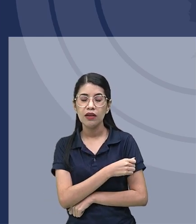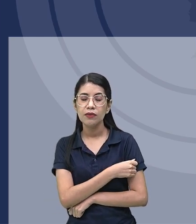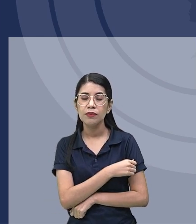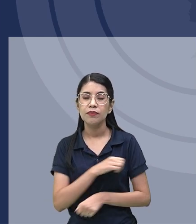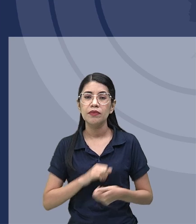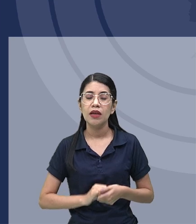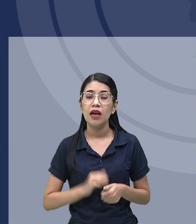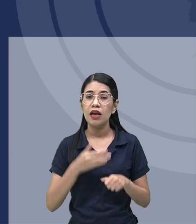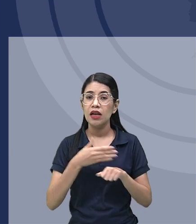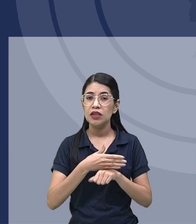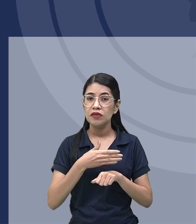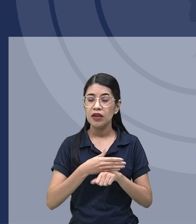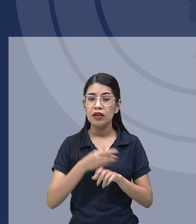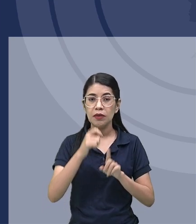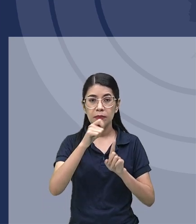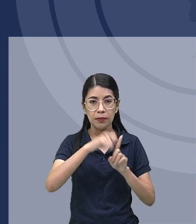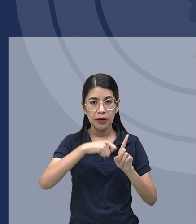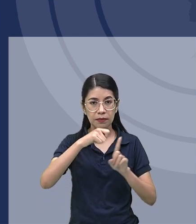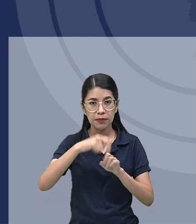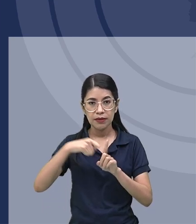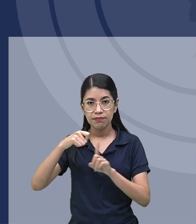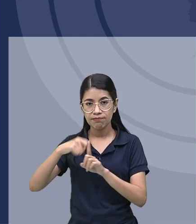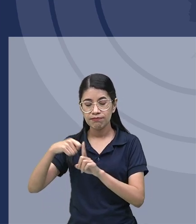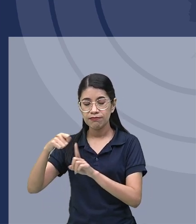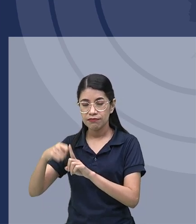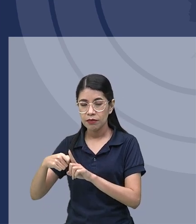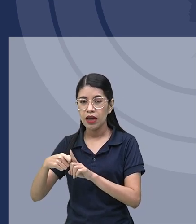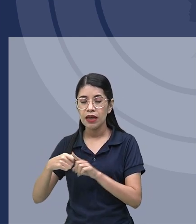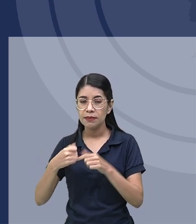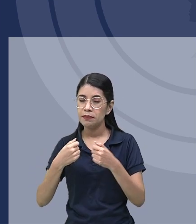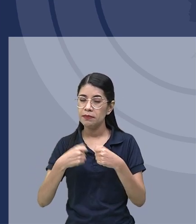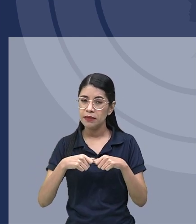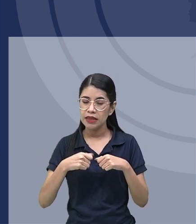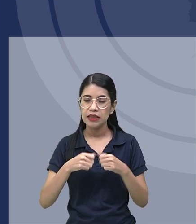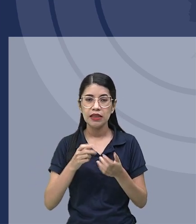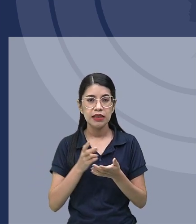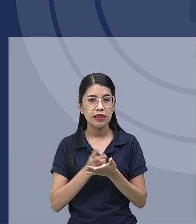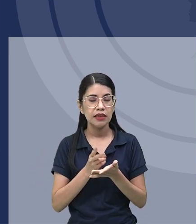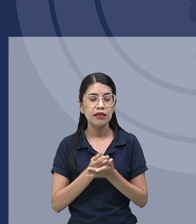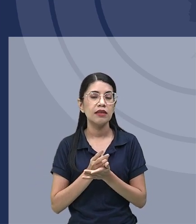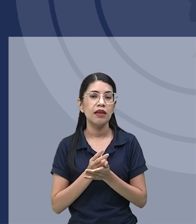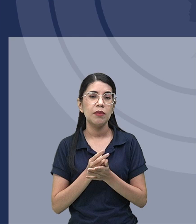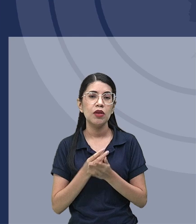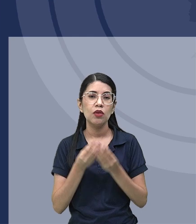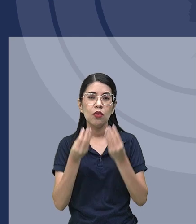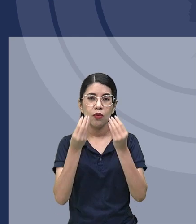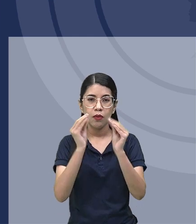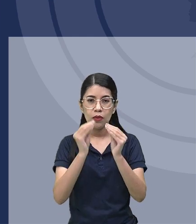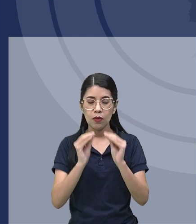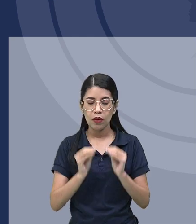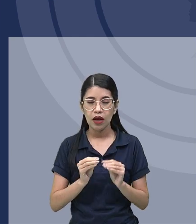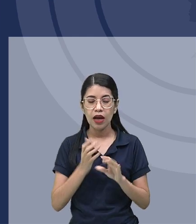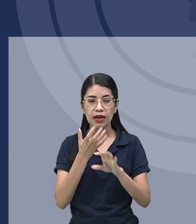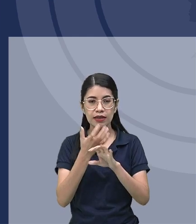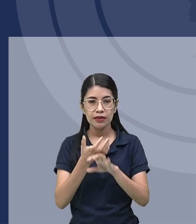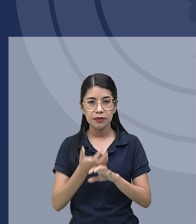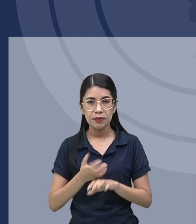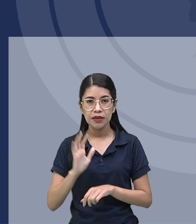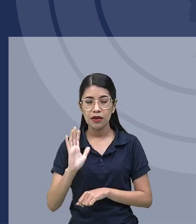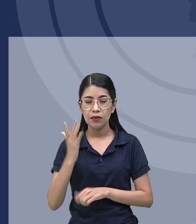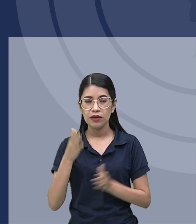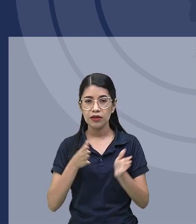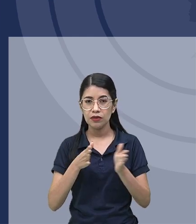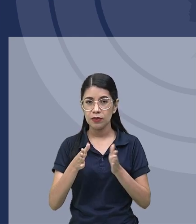é o quê? Mensal. Você vai preencher todos os componentes curriculares que ocorreu dentro